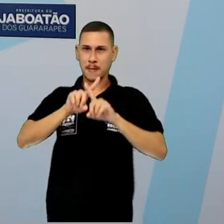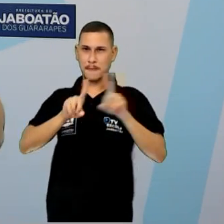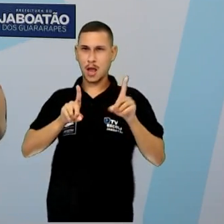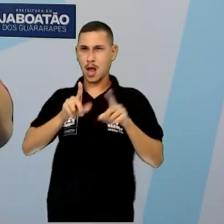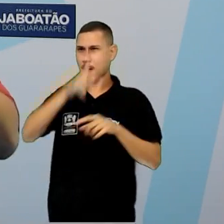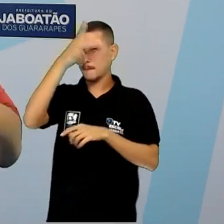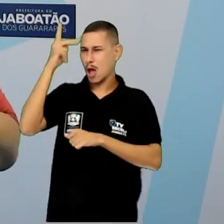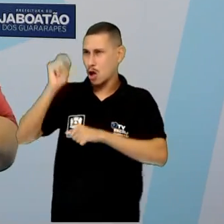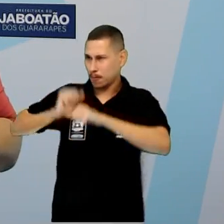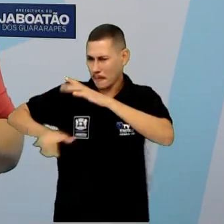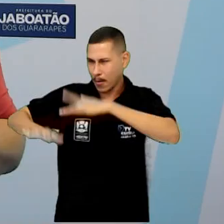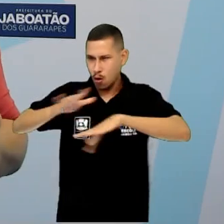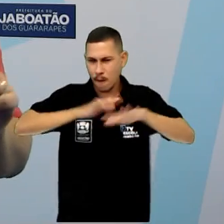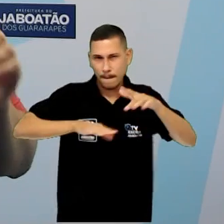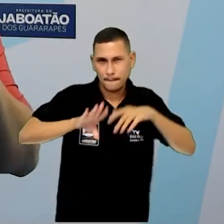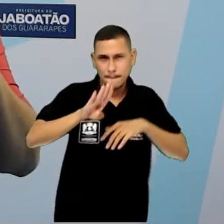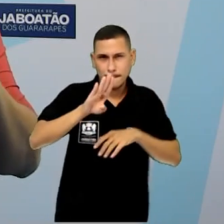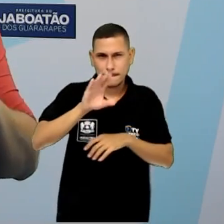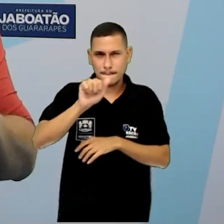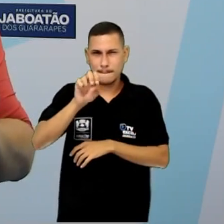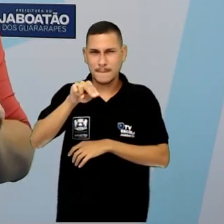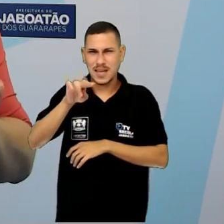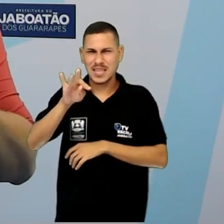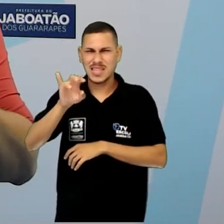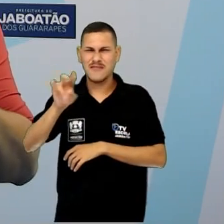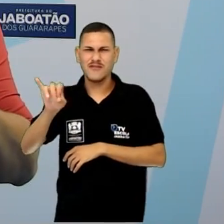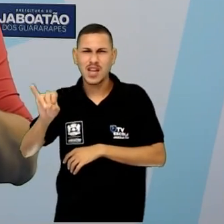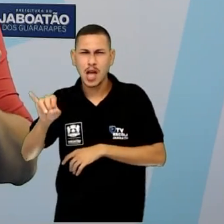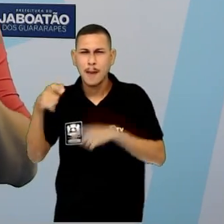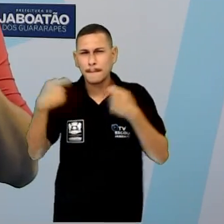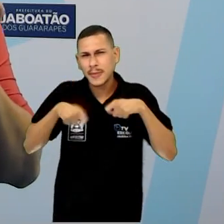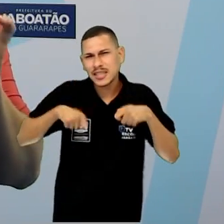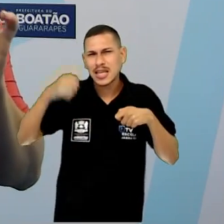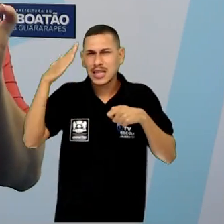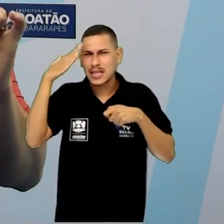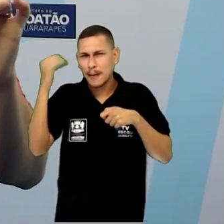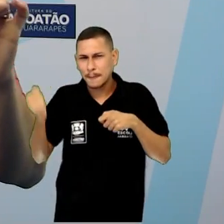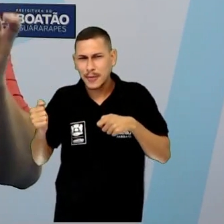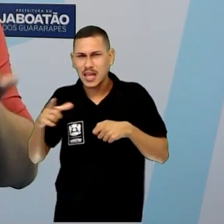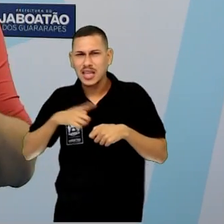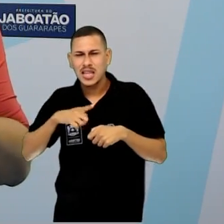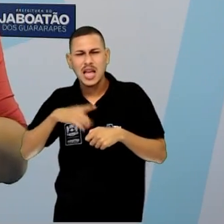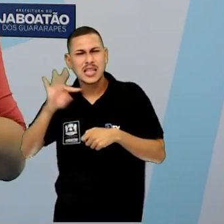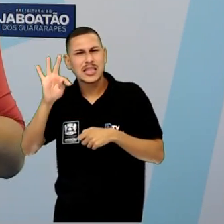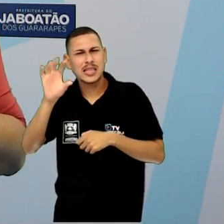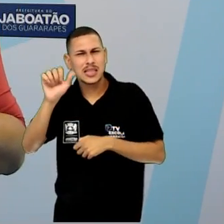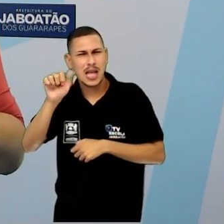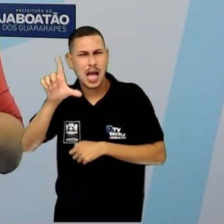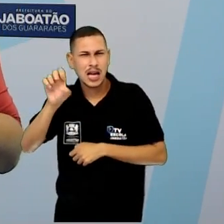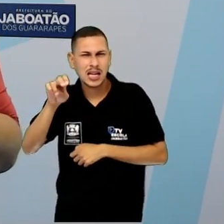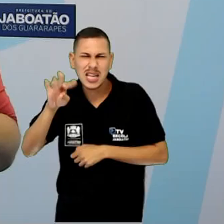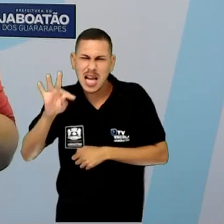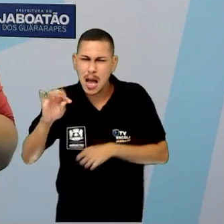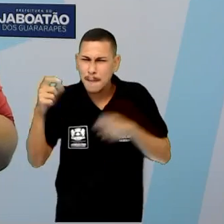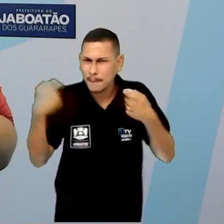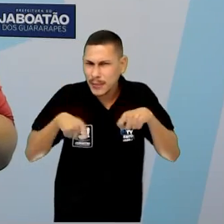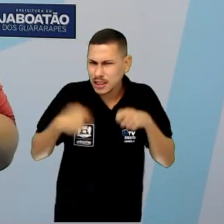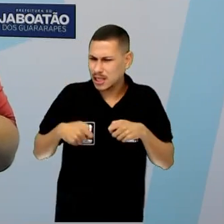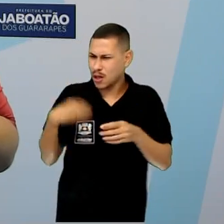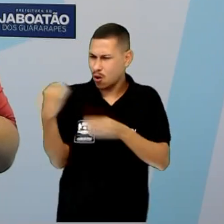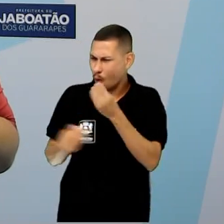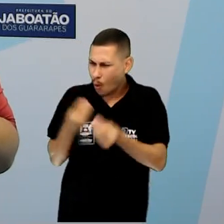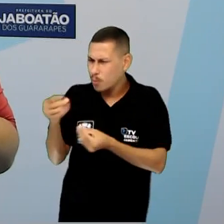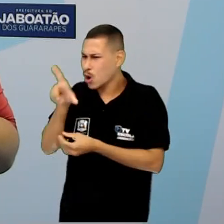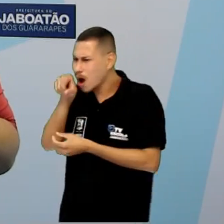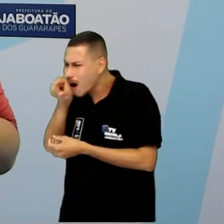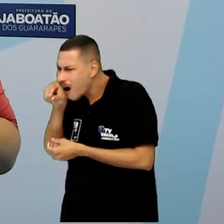começou. Bem-te-vi anunciou: Não basta tentar, é preciso saber ter talento. Onde já se viu uma